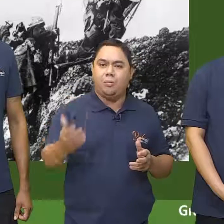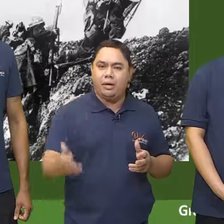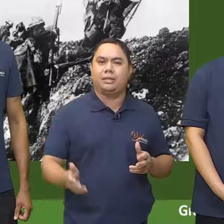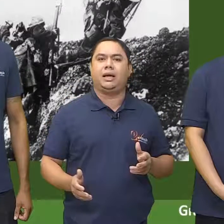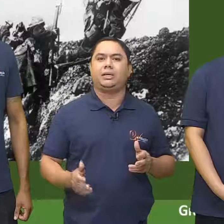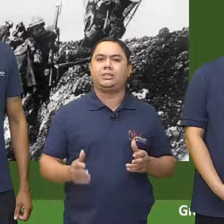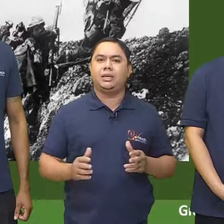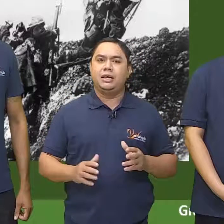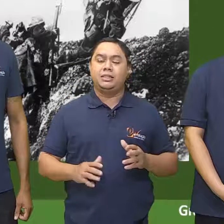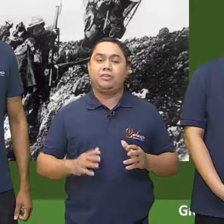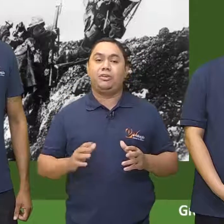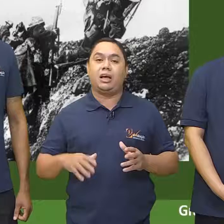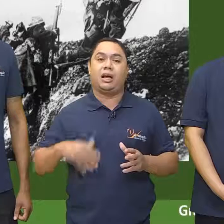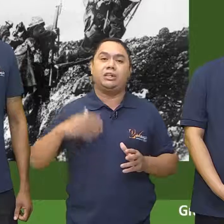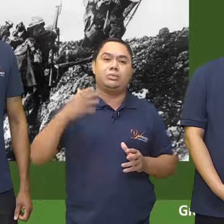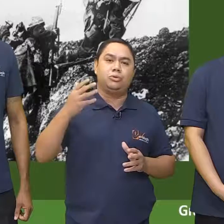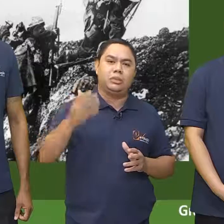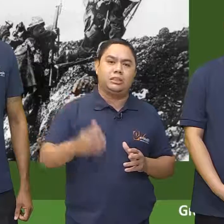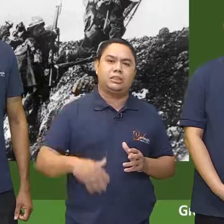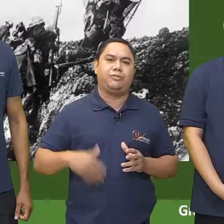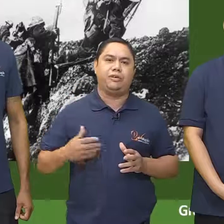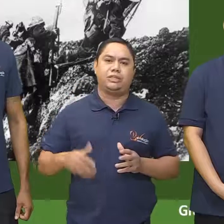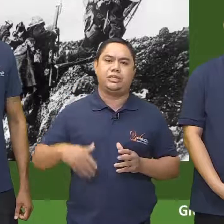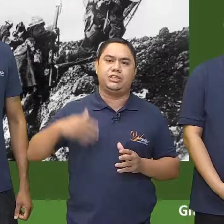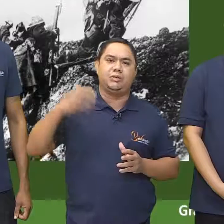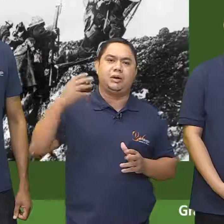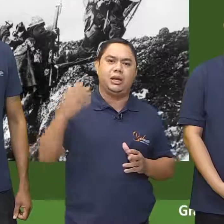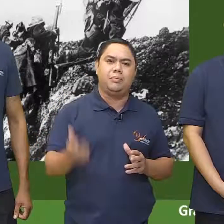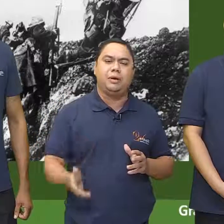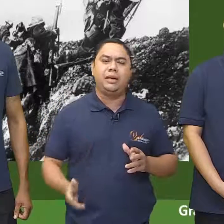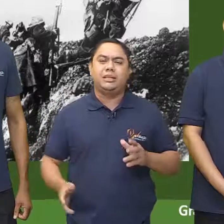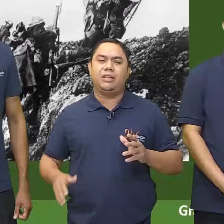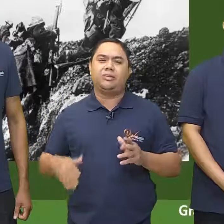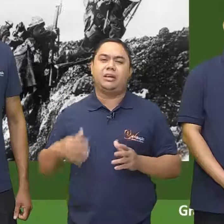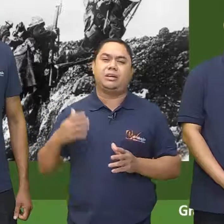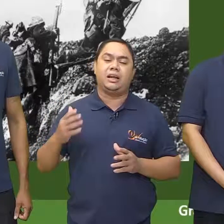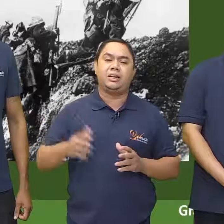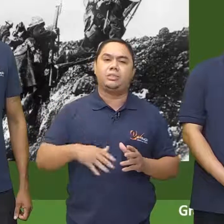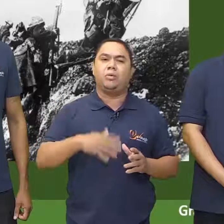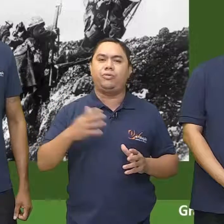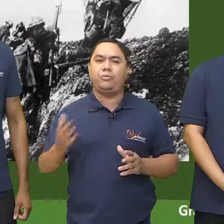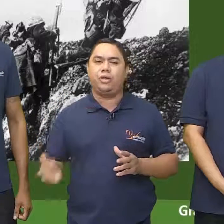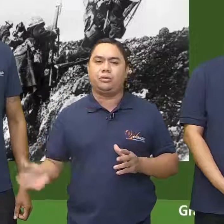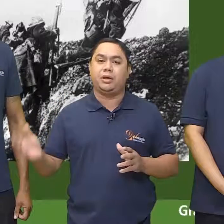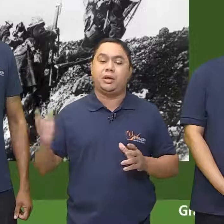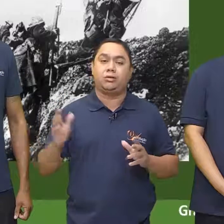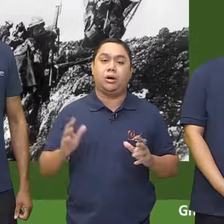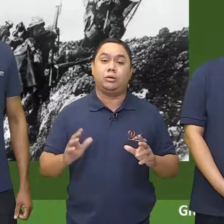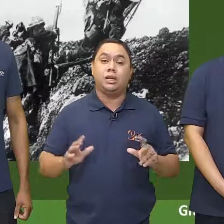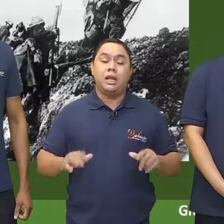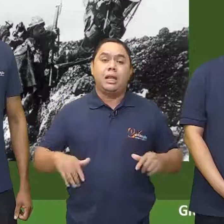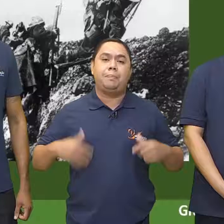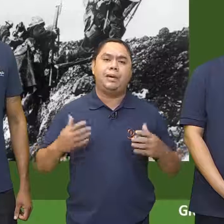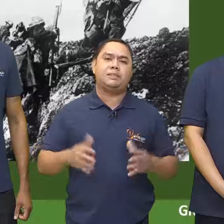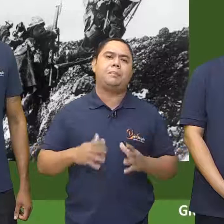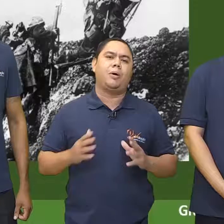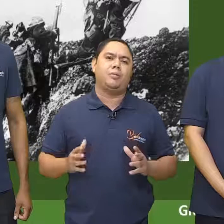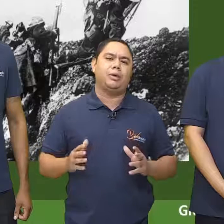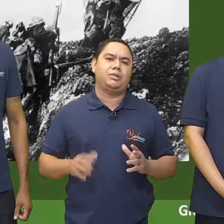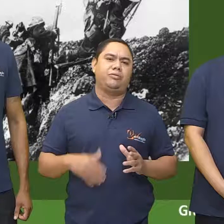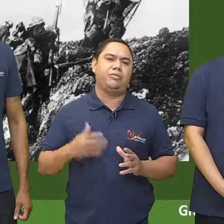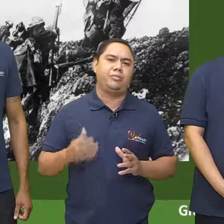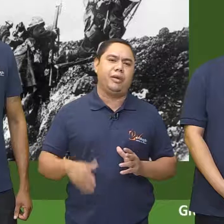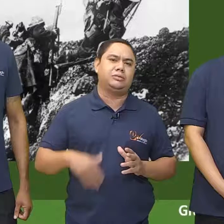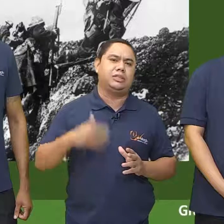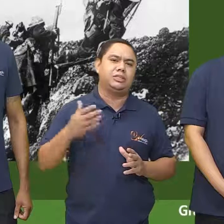para a humanidade, devido a grandes mudanças que vão atingir o clima, devido a grandes movimentos migratórios e